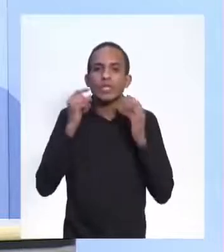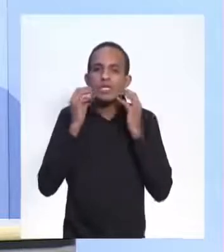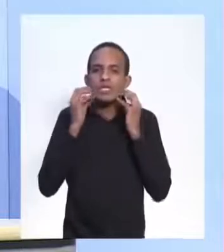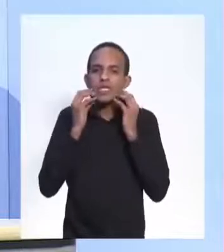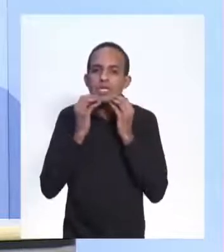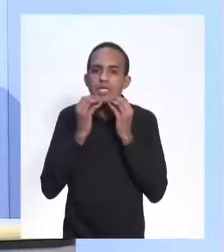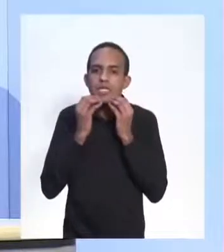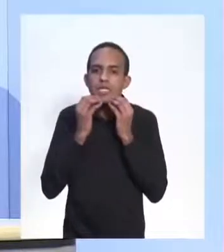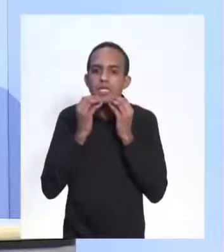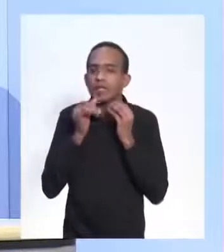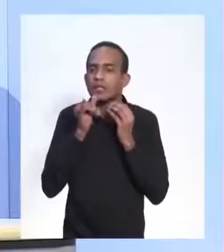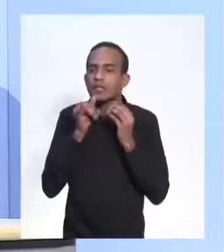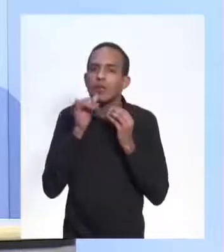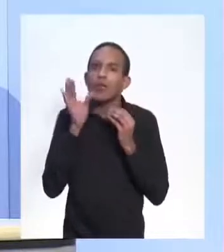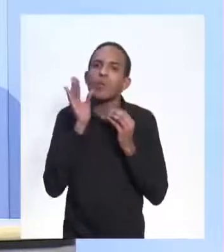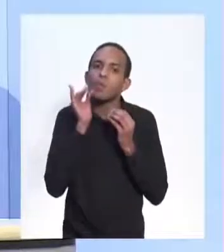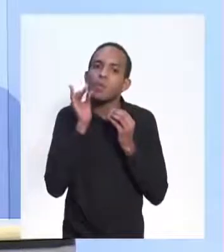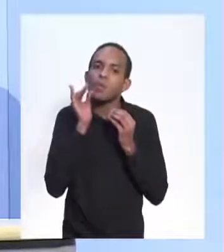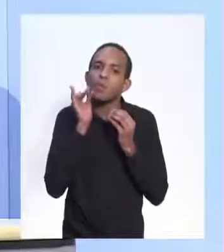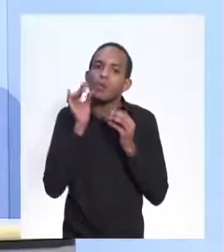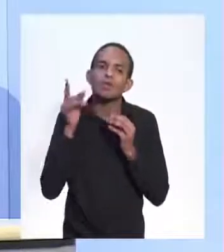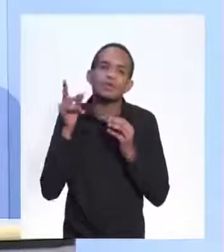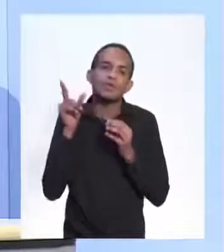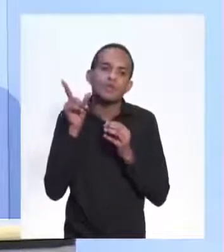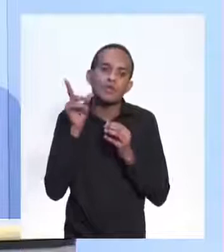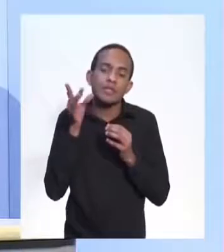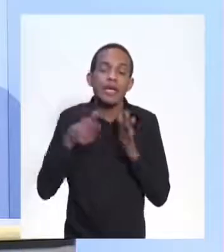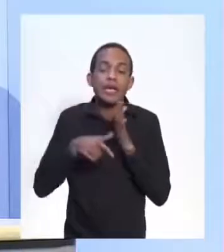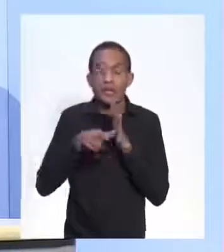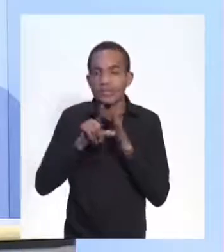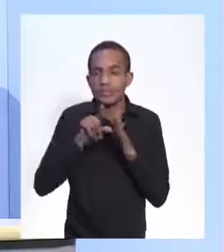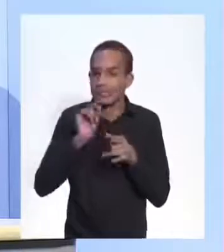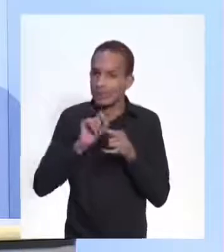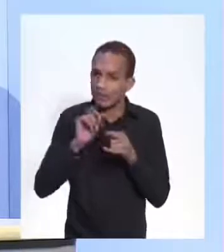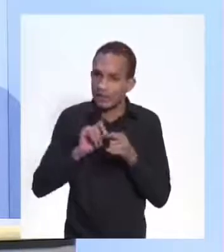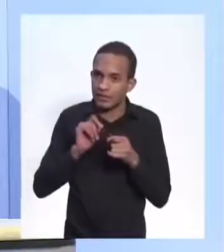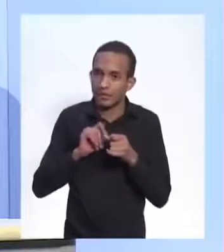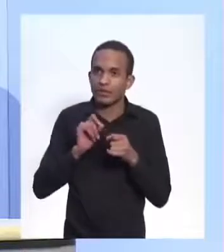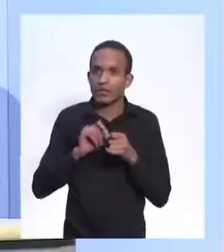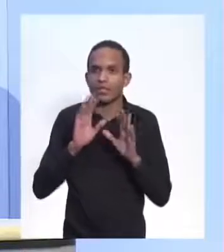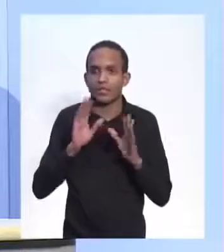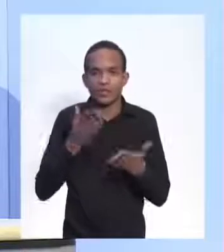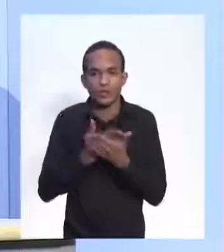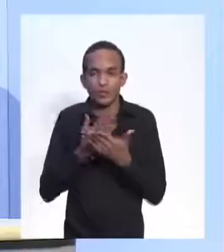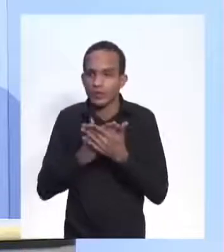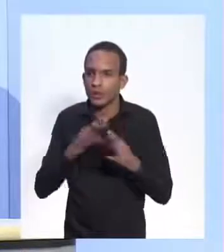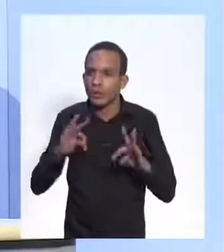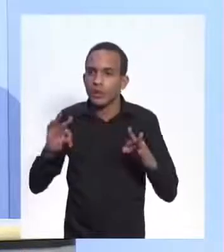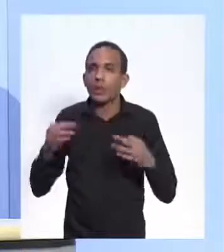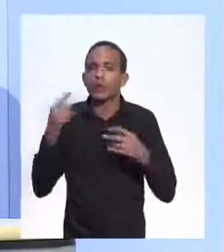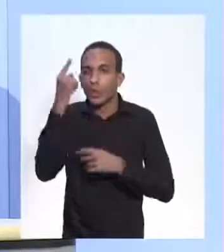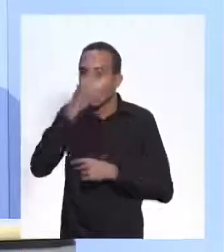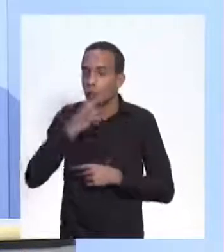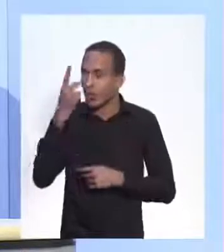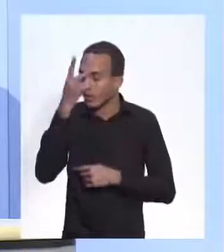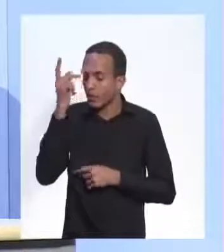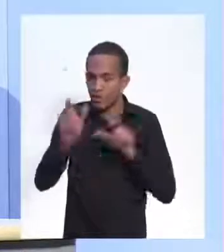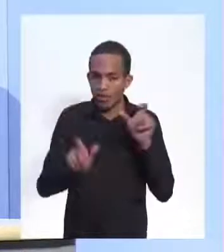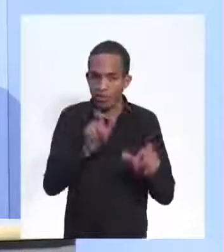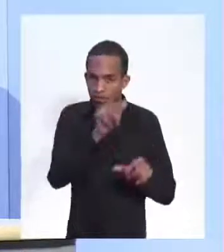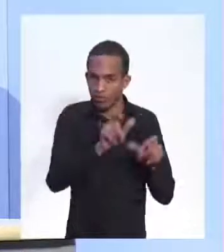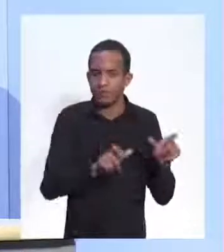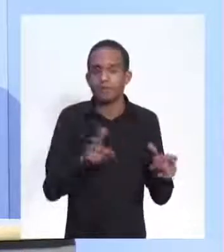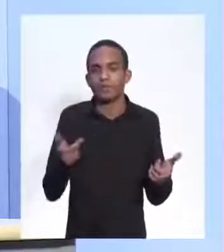é feita de espuma, geralmente, né? Ela é feita anteriormente, já é estudada toda de acordo com o rosto do personagem,